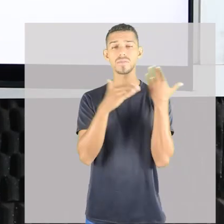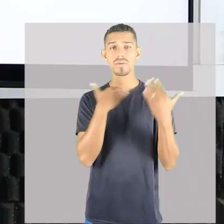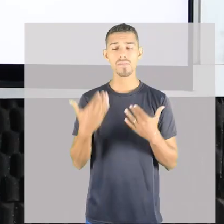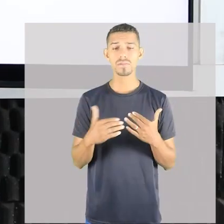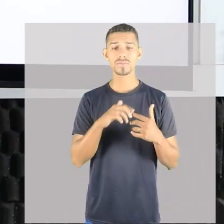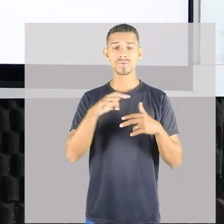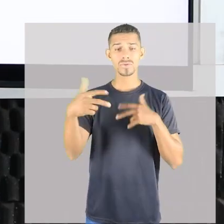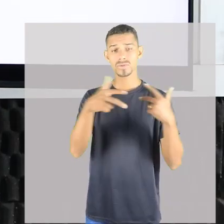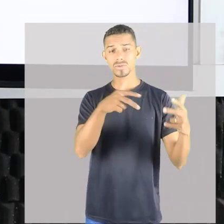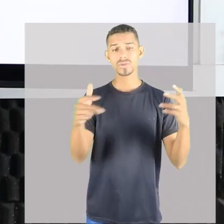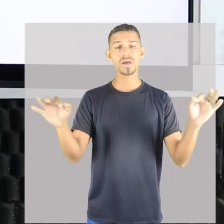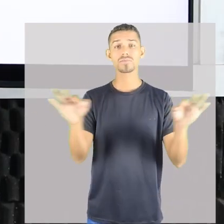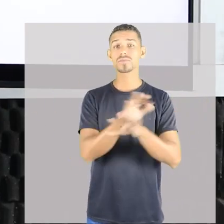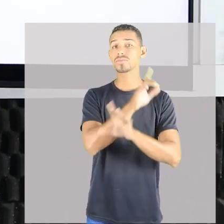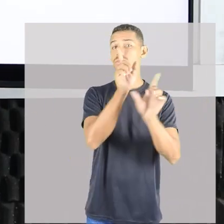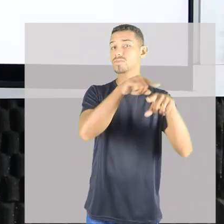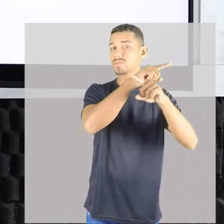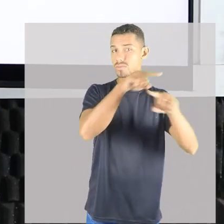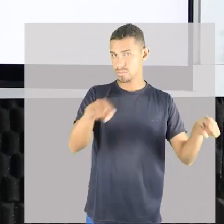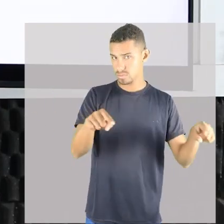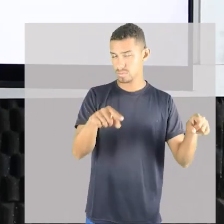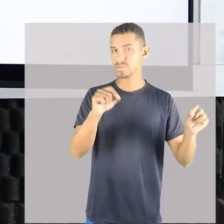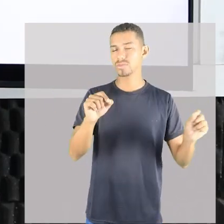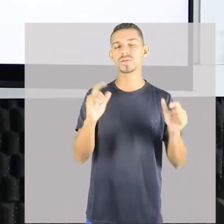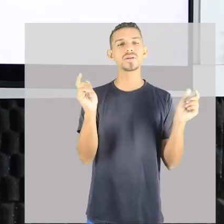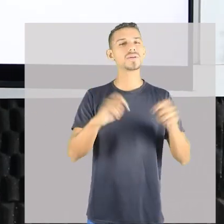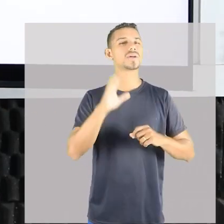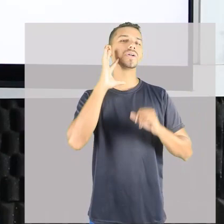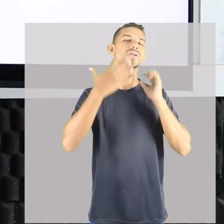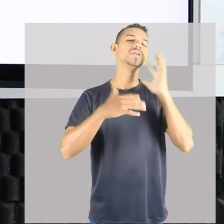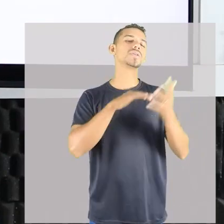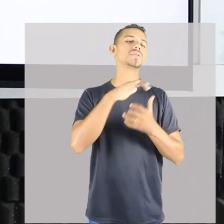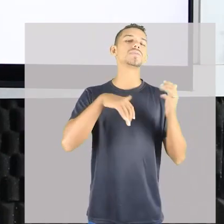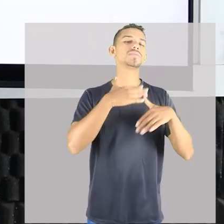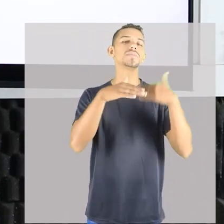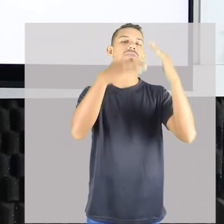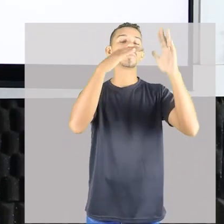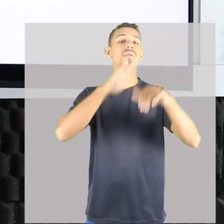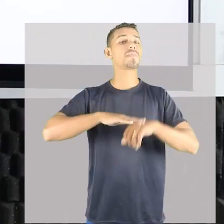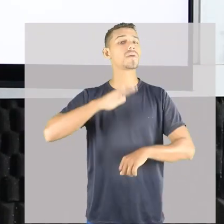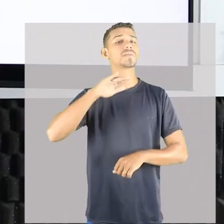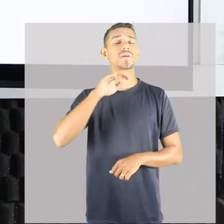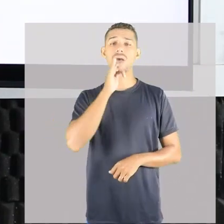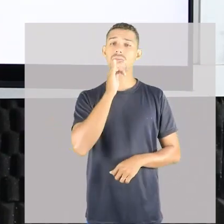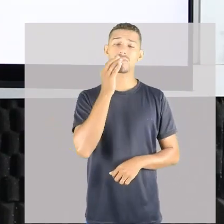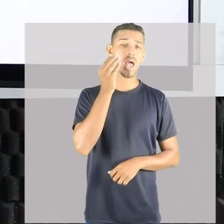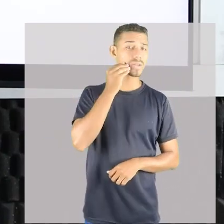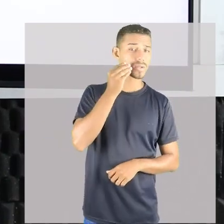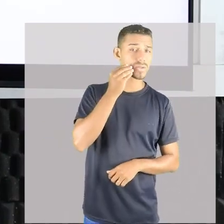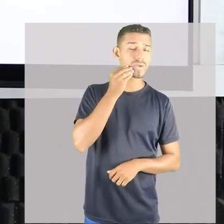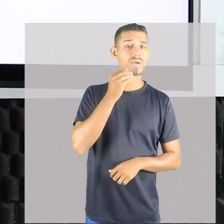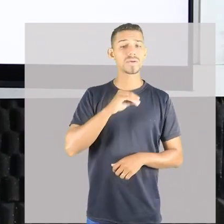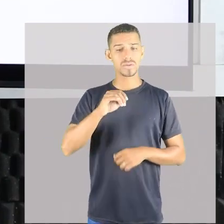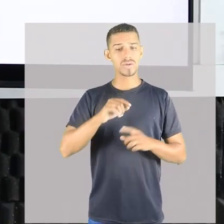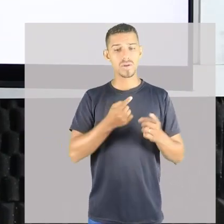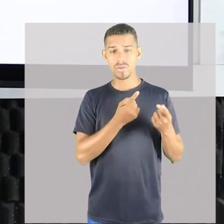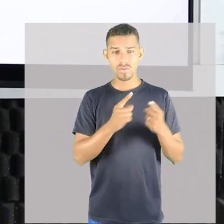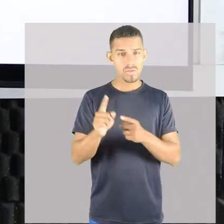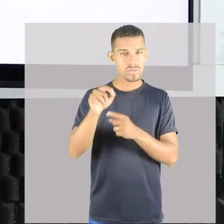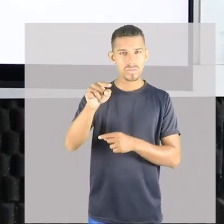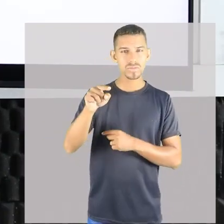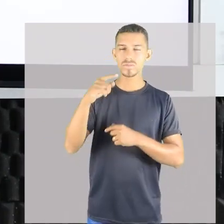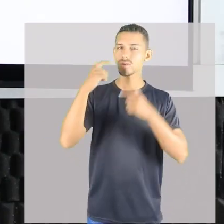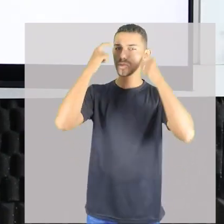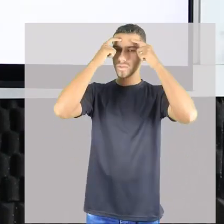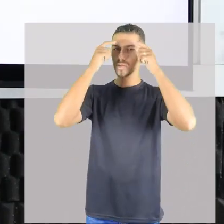aí um estopim também para esse processo, né, de avançar cada vez mais, né, na tentativa de derrubar